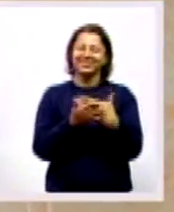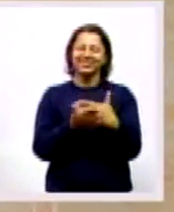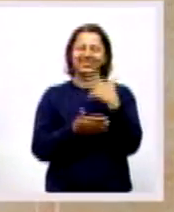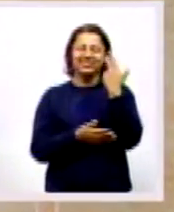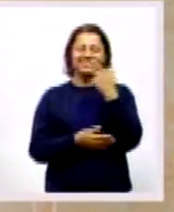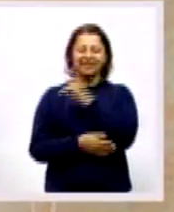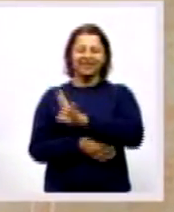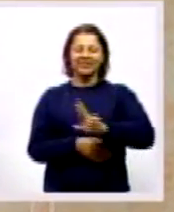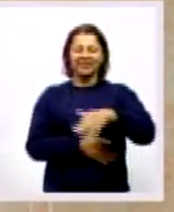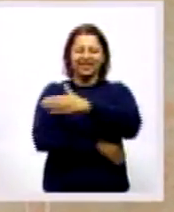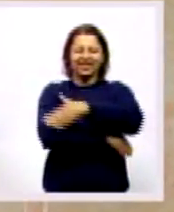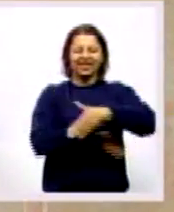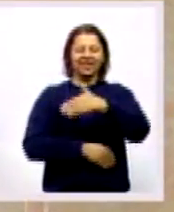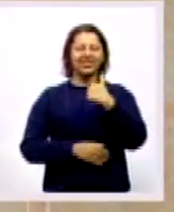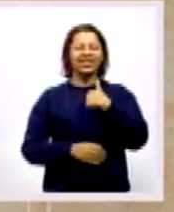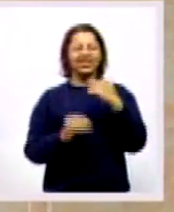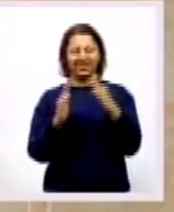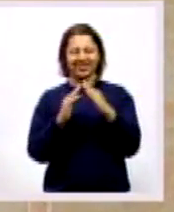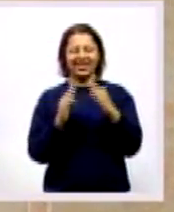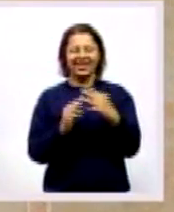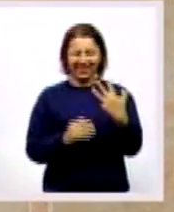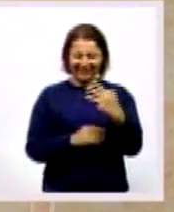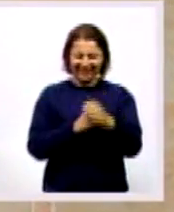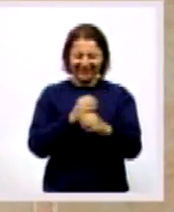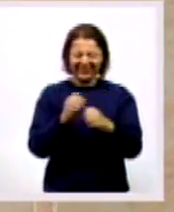Eu moro aqui há 30 anos. Ela já fala.